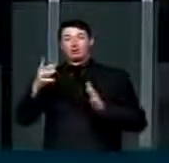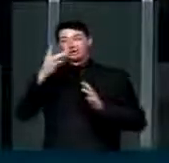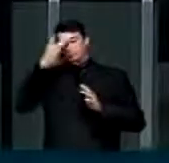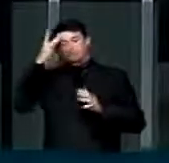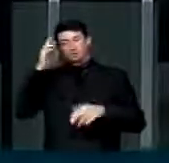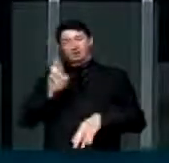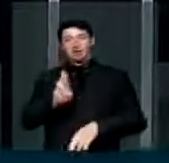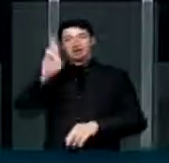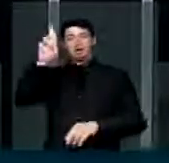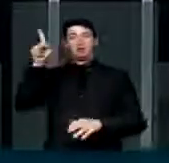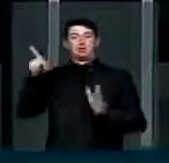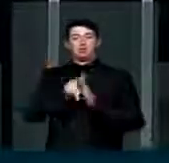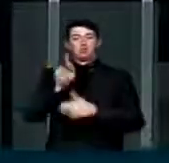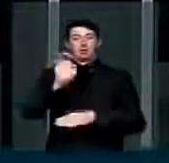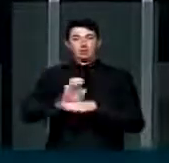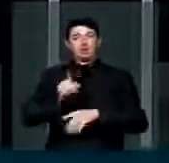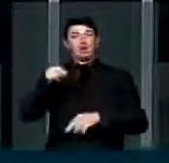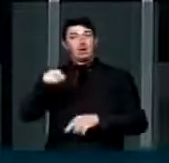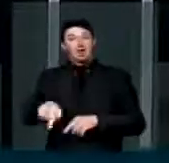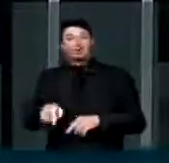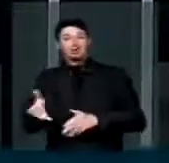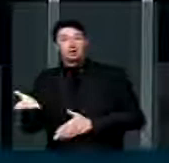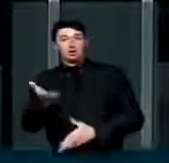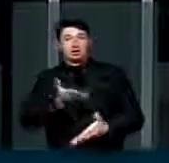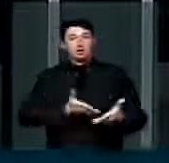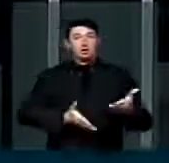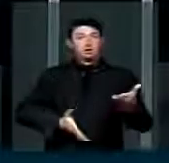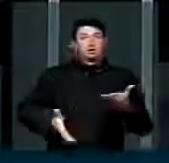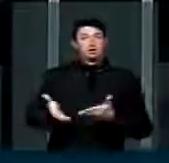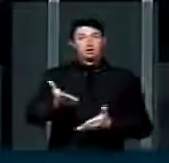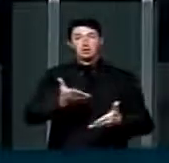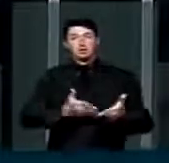Estados. Foi assim na transição da